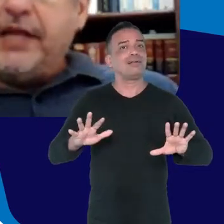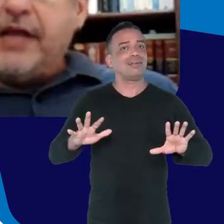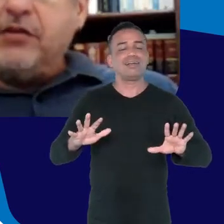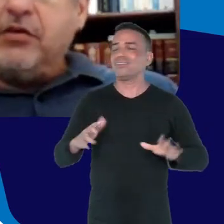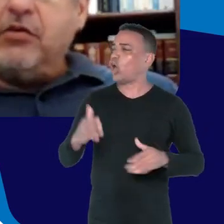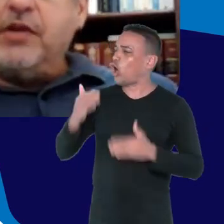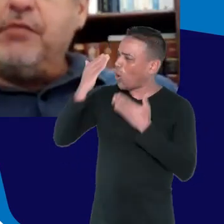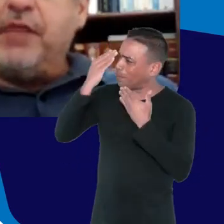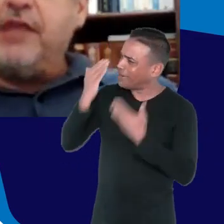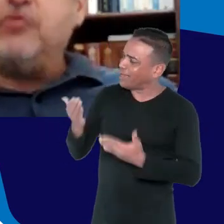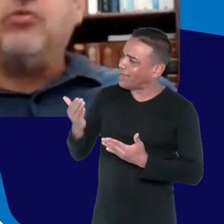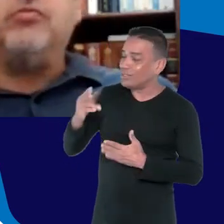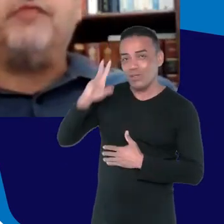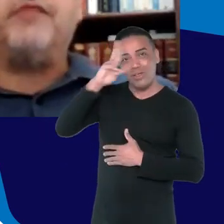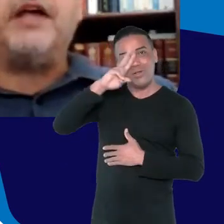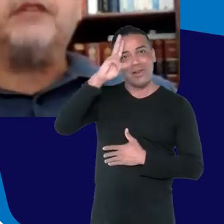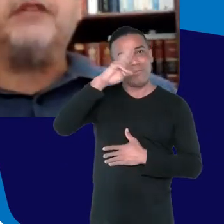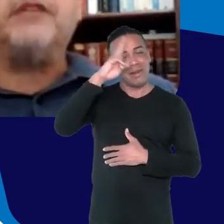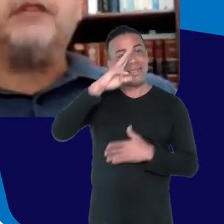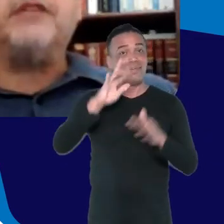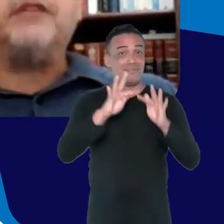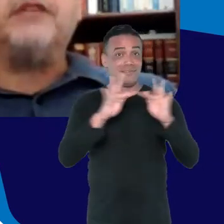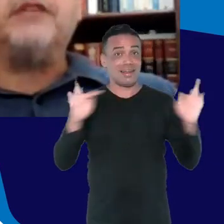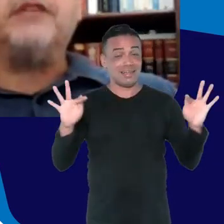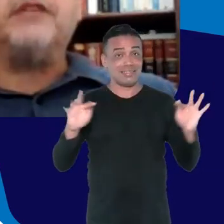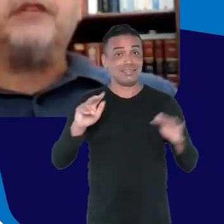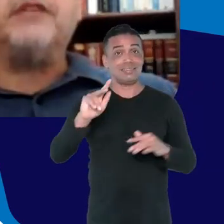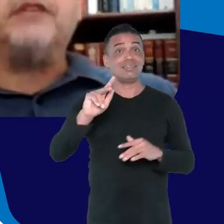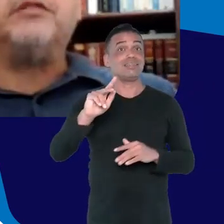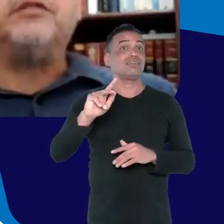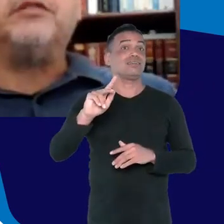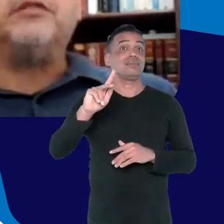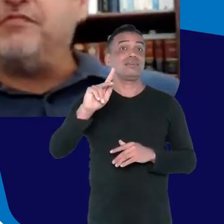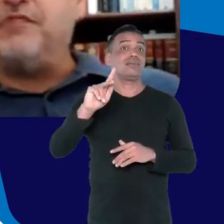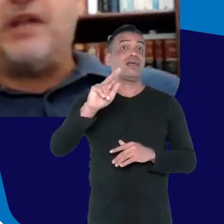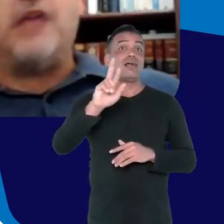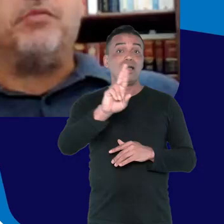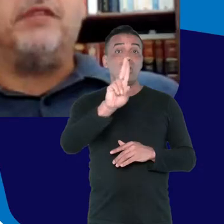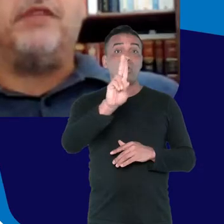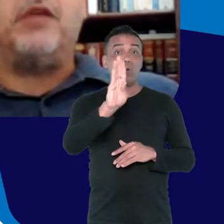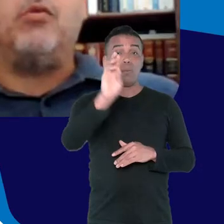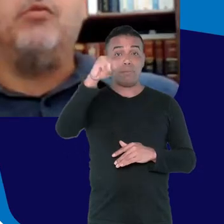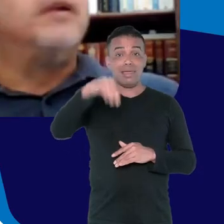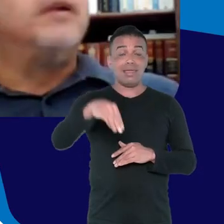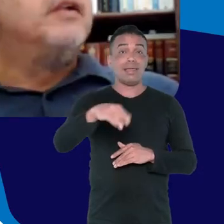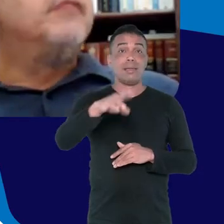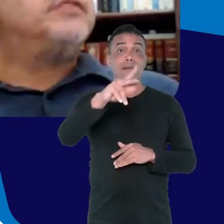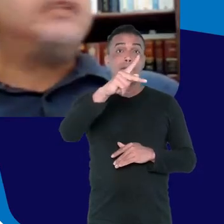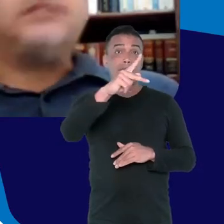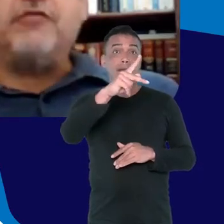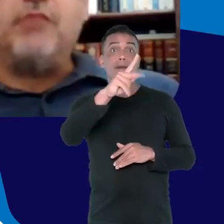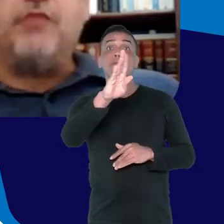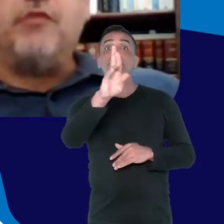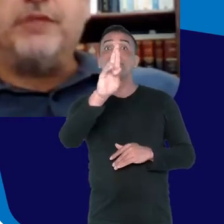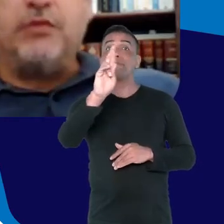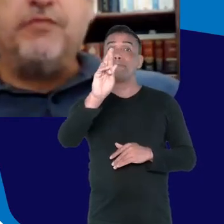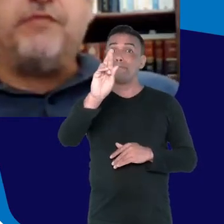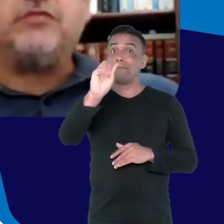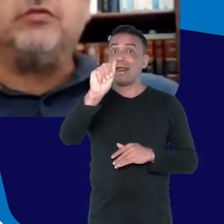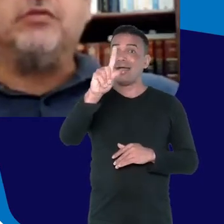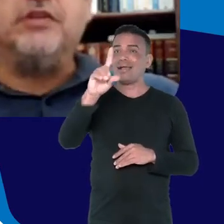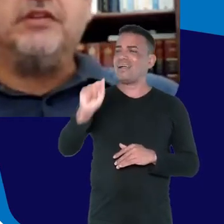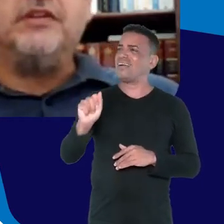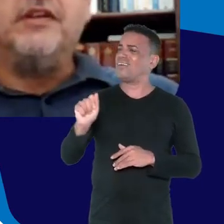muito obrigado. Eu lembrei de uma frase do Rubem Braga. O Rubem Braga, uma vez, viraram para ele e falaram: Rubem, você escreve de uma forma